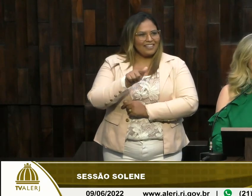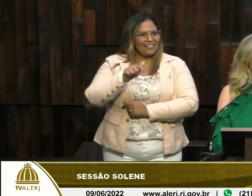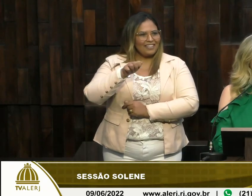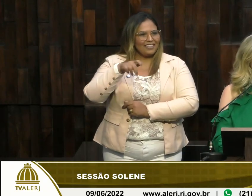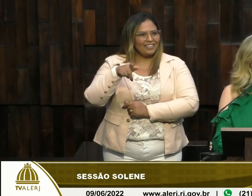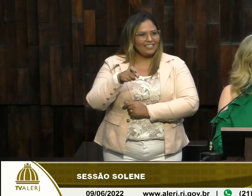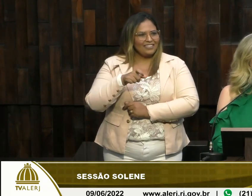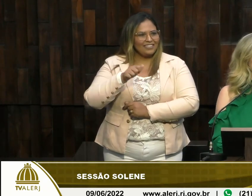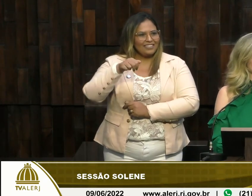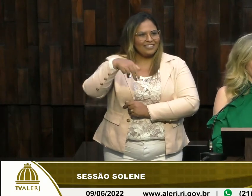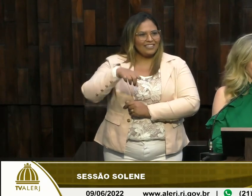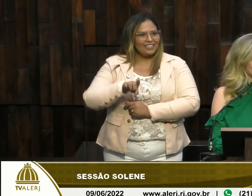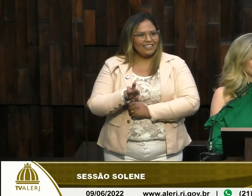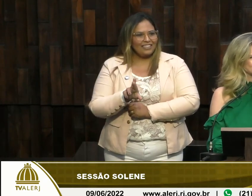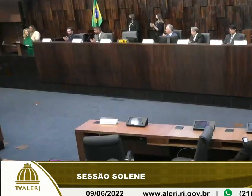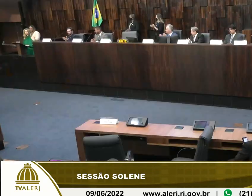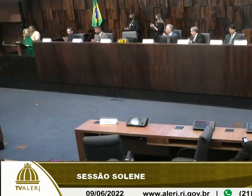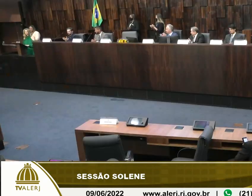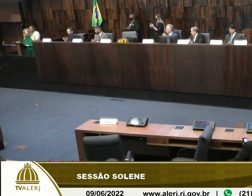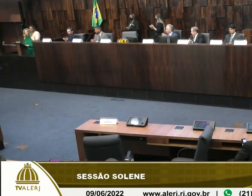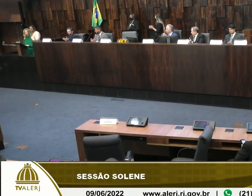colega de 20 anos de estrada.